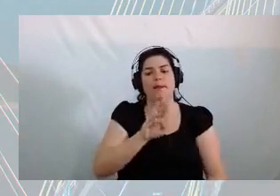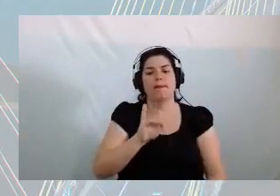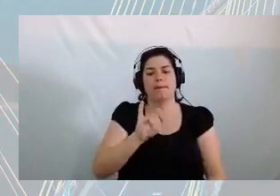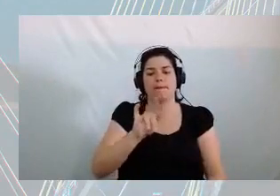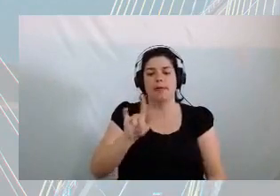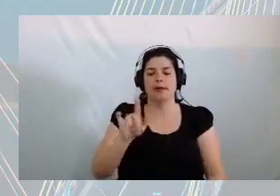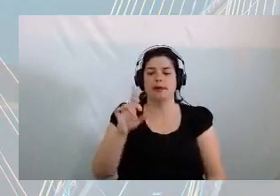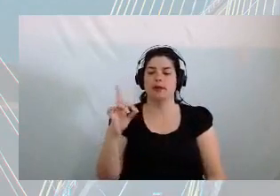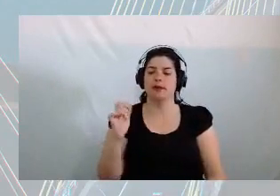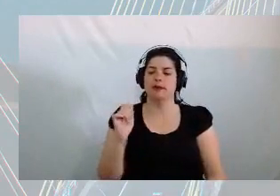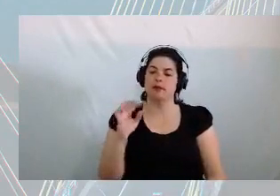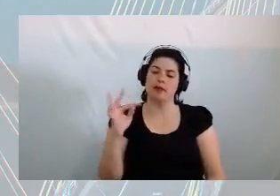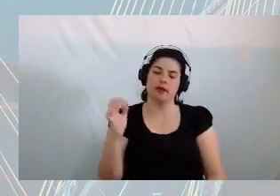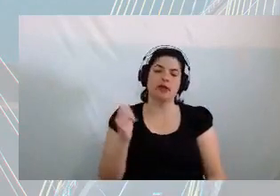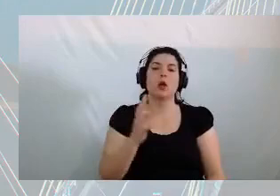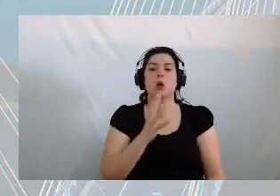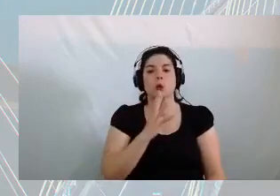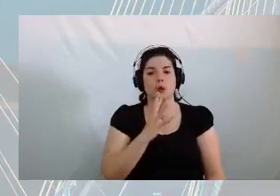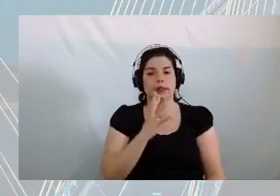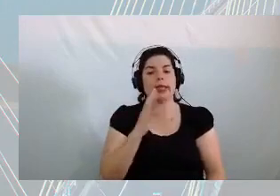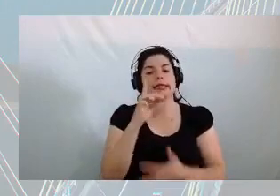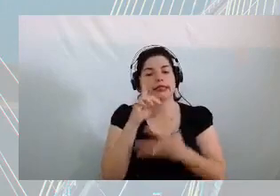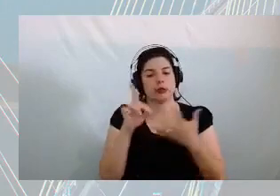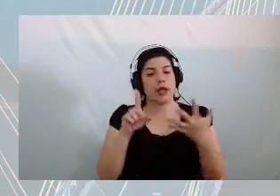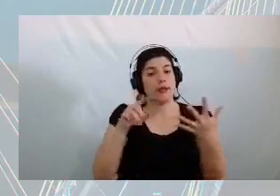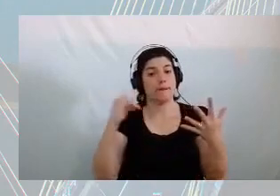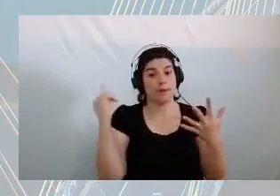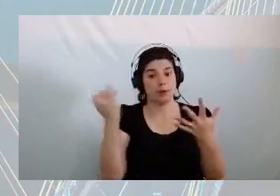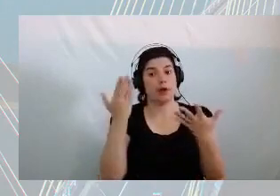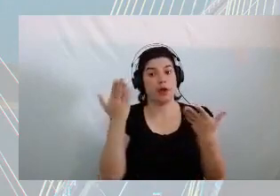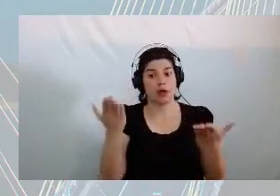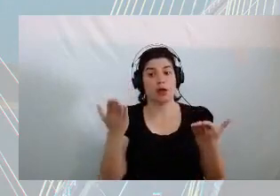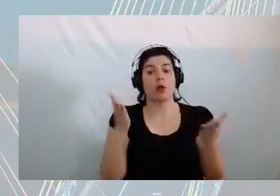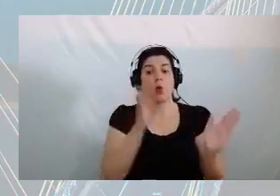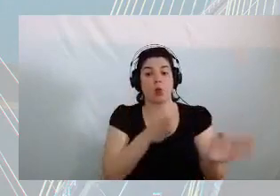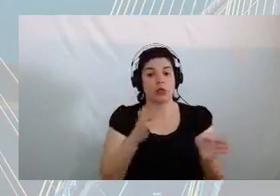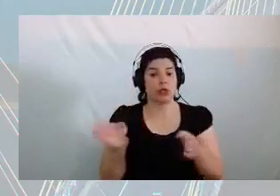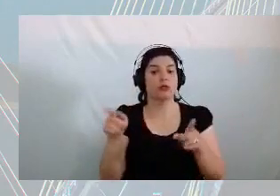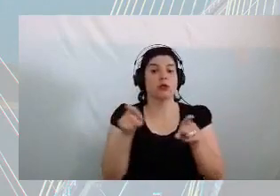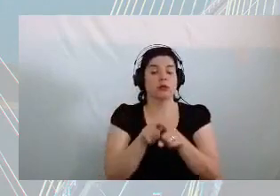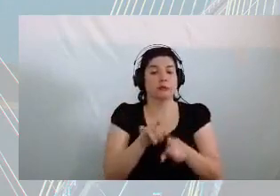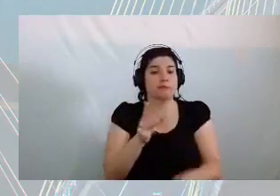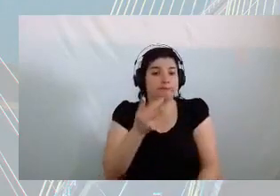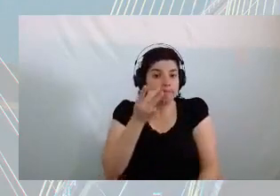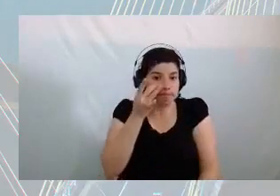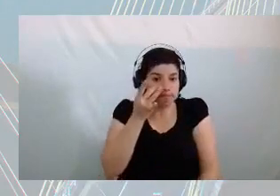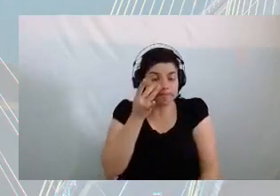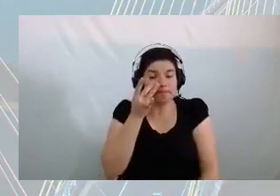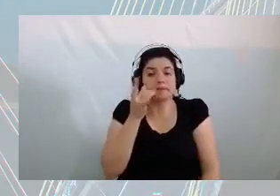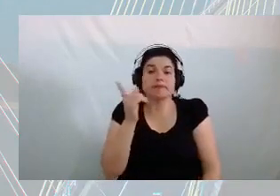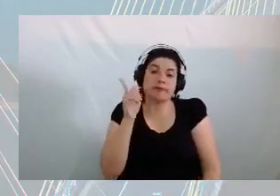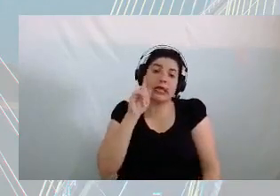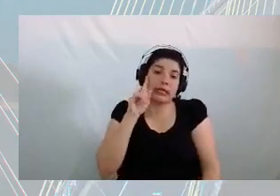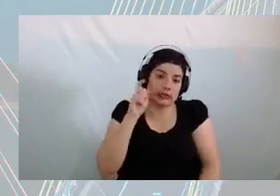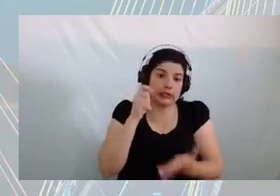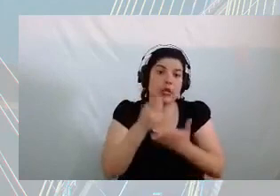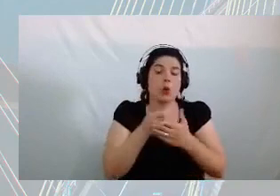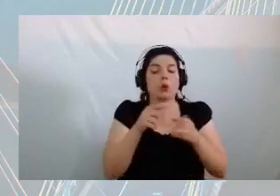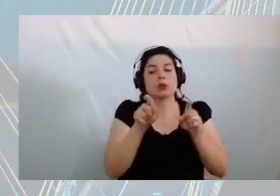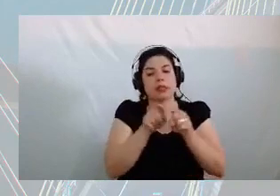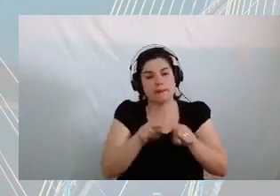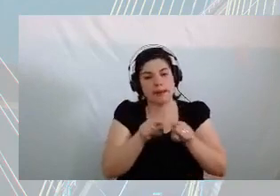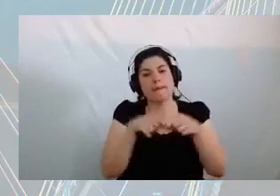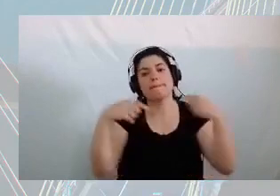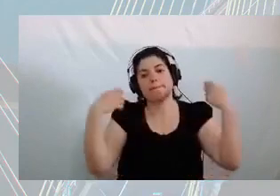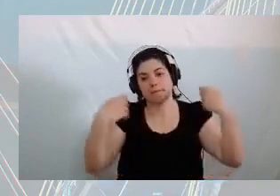os dados que são fundamentais para essa organização e viver isso na realidade. As decisões, naturalmente, como eu falei, precisam ser tomadas